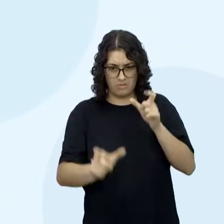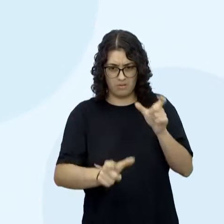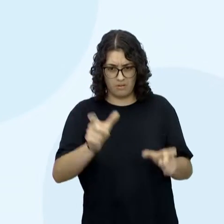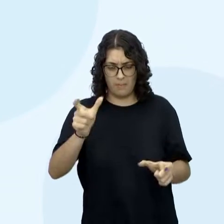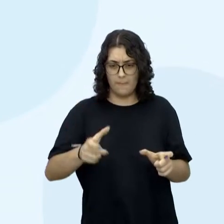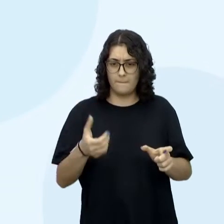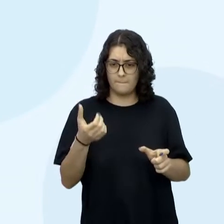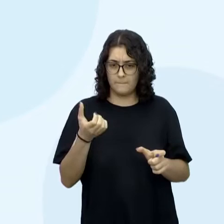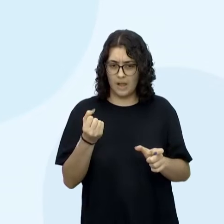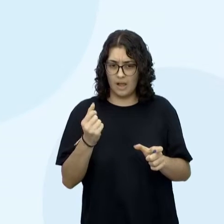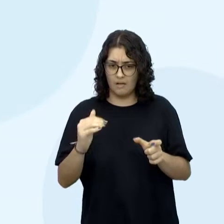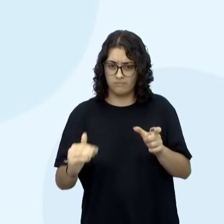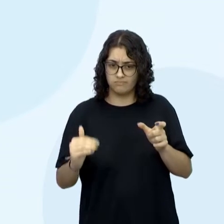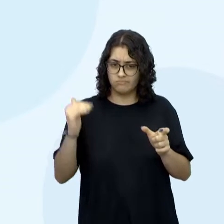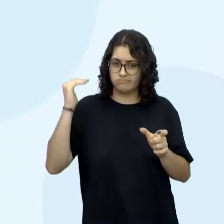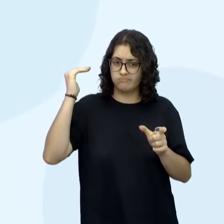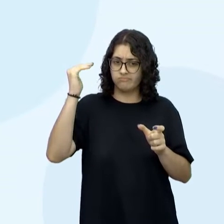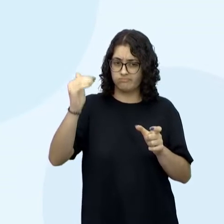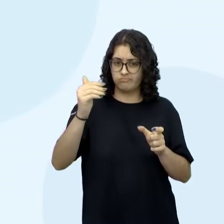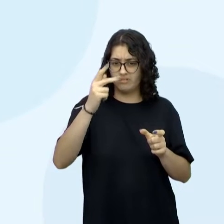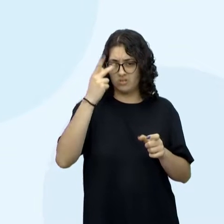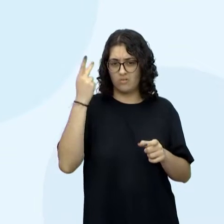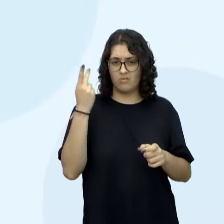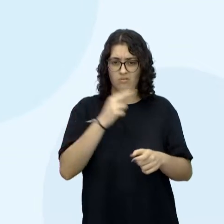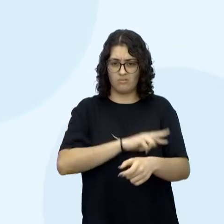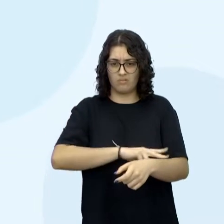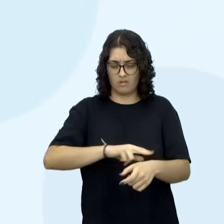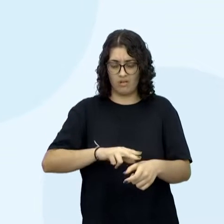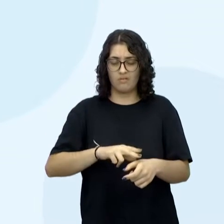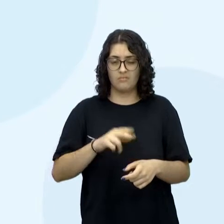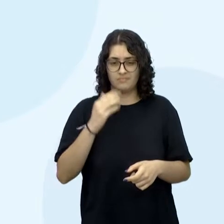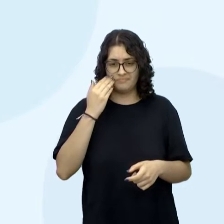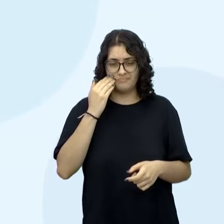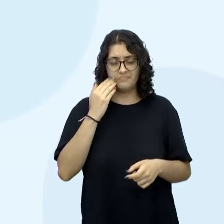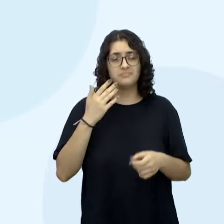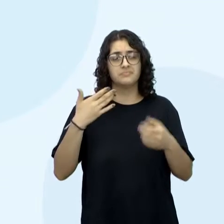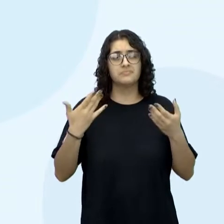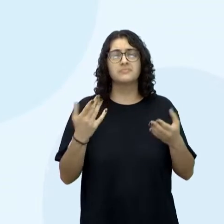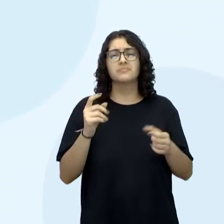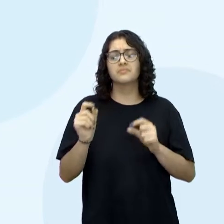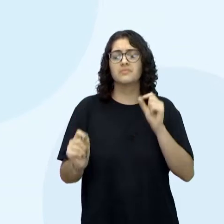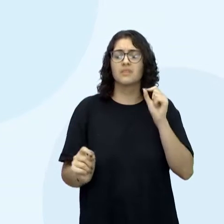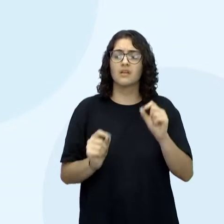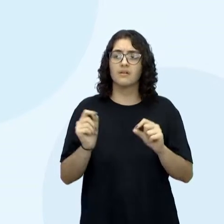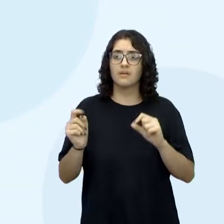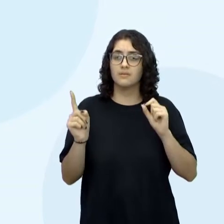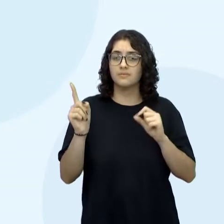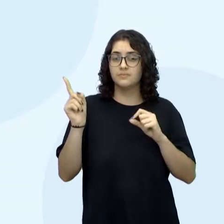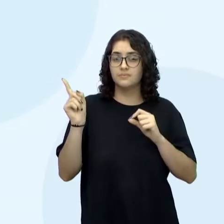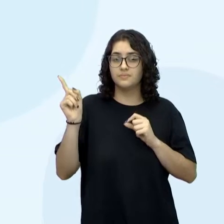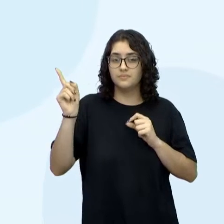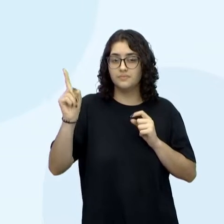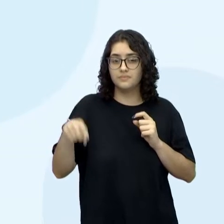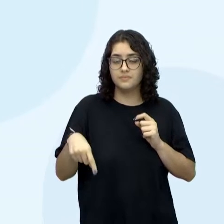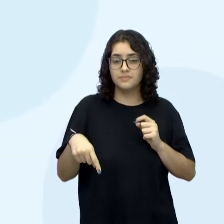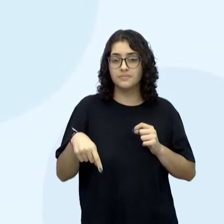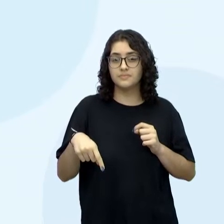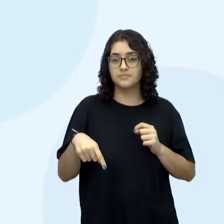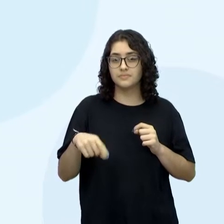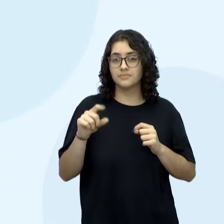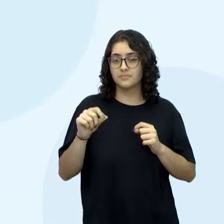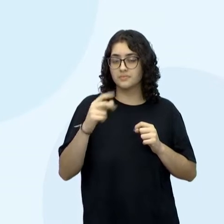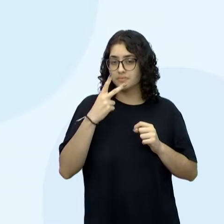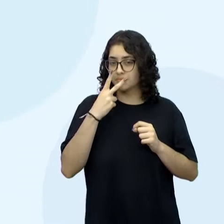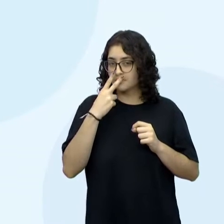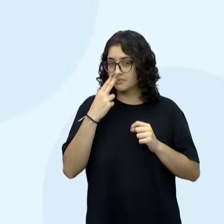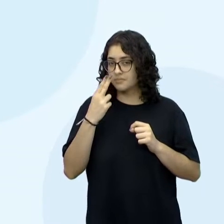a pessoas de outras origens étnicas. Então, digamos assim, seria acho que o